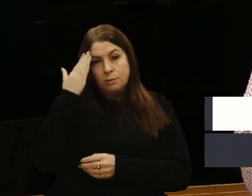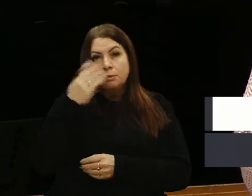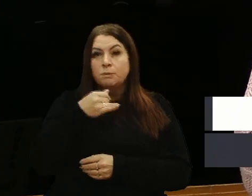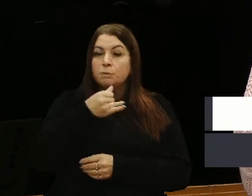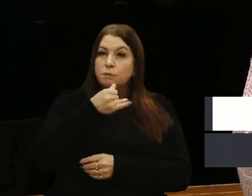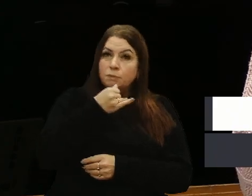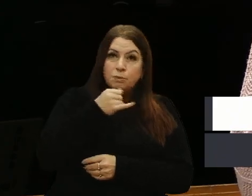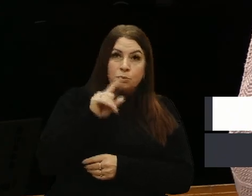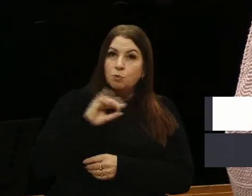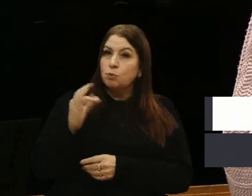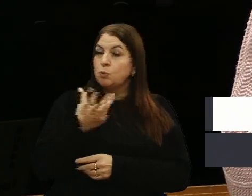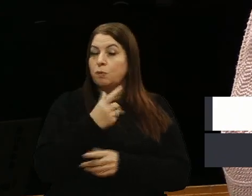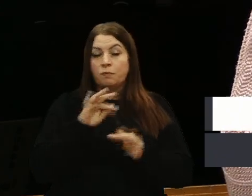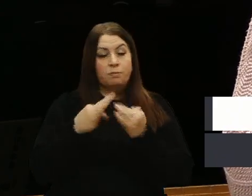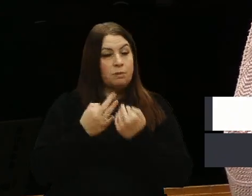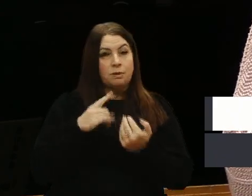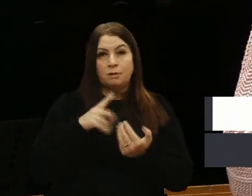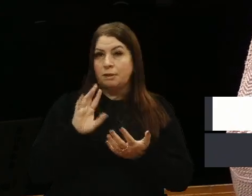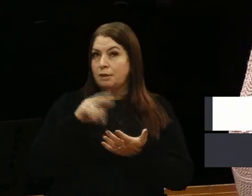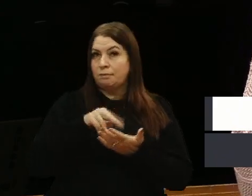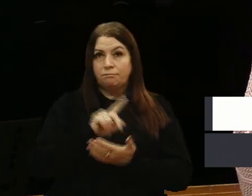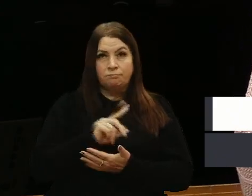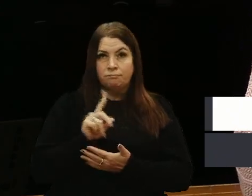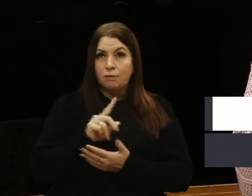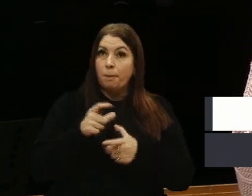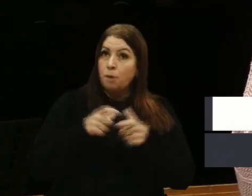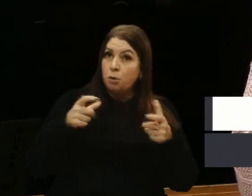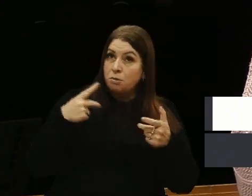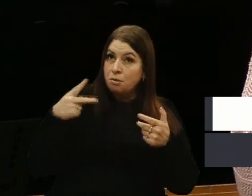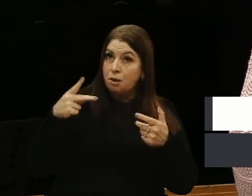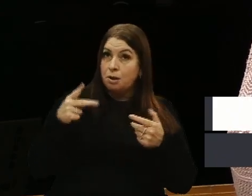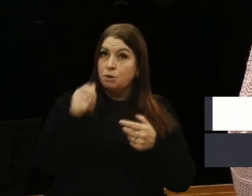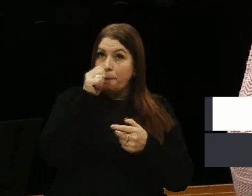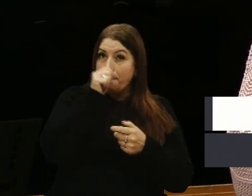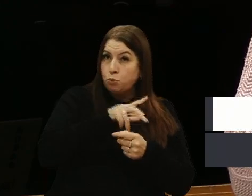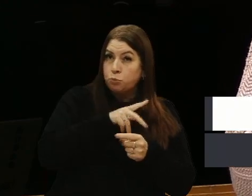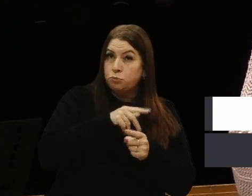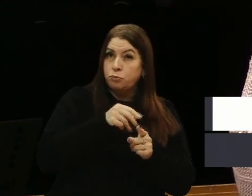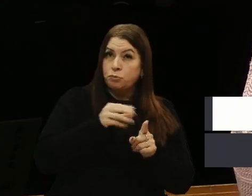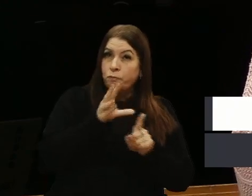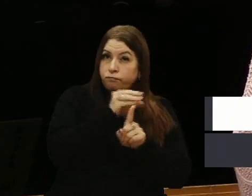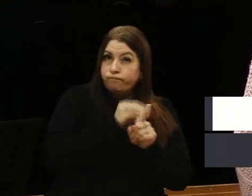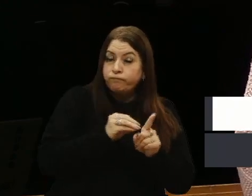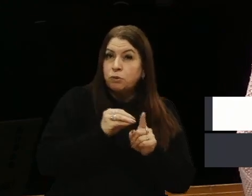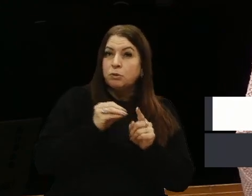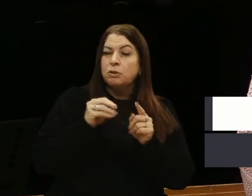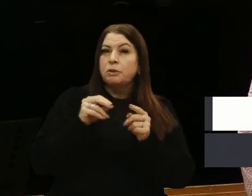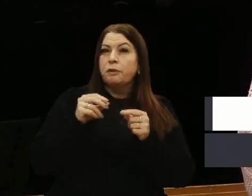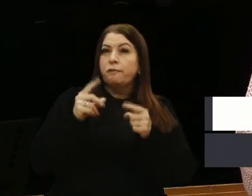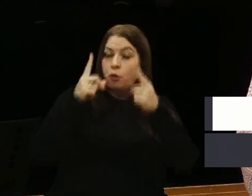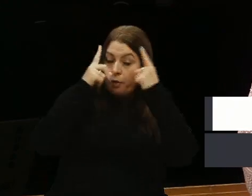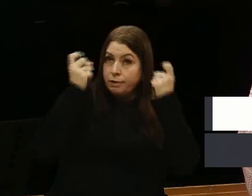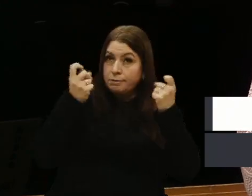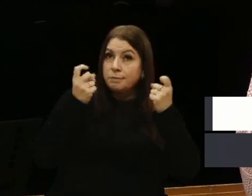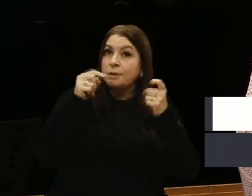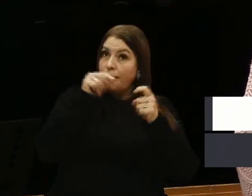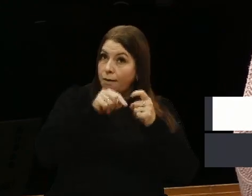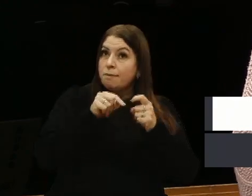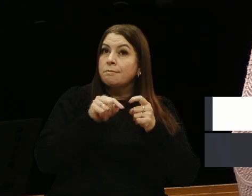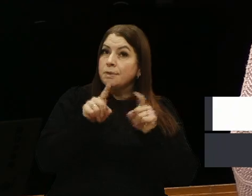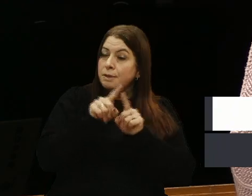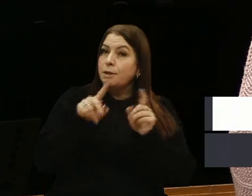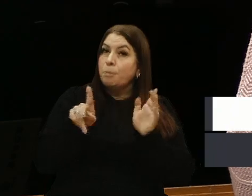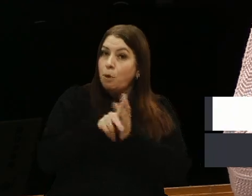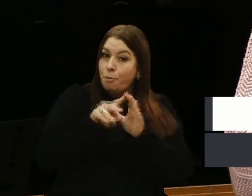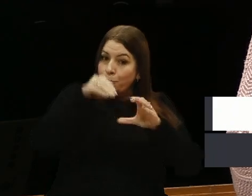infelizmente, não são todas as famílias que têm essa realidade. A maior parte dos abusos, da violência que acontece, inclusive sexual, vem do próprio